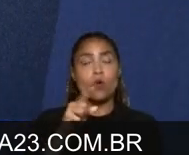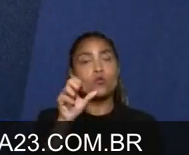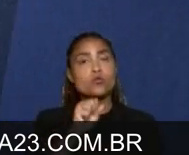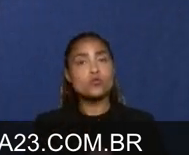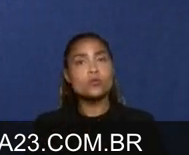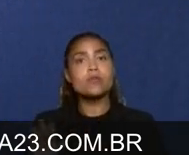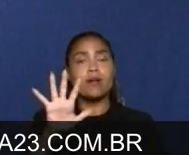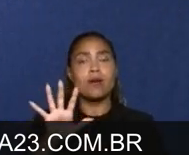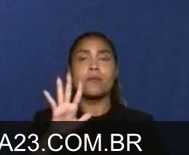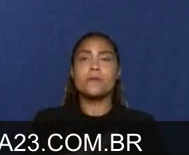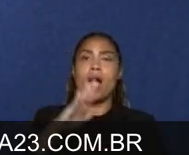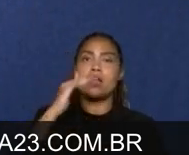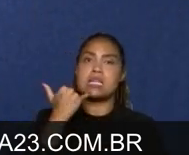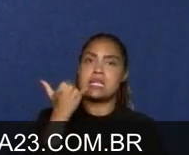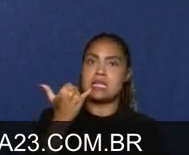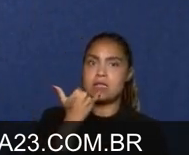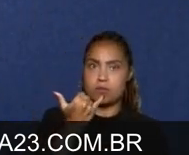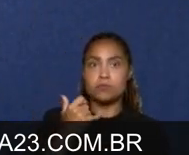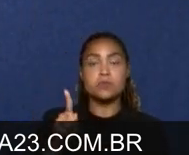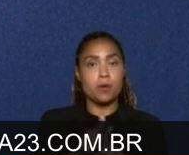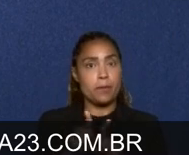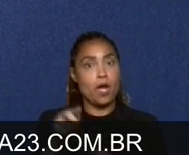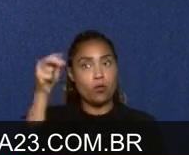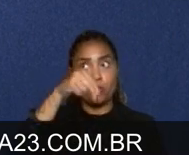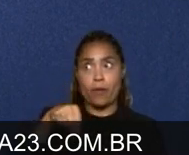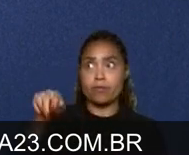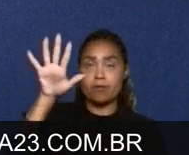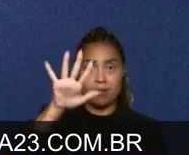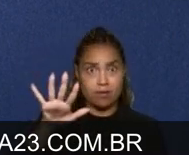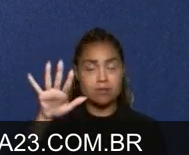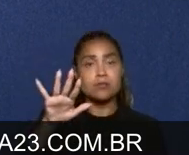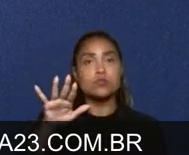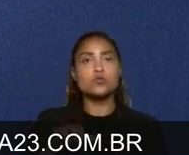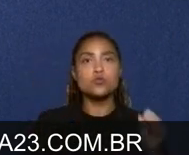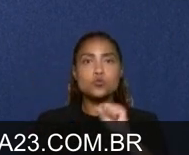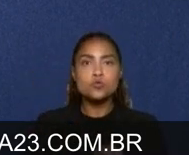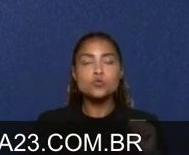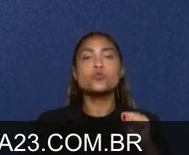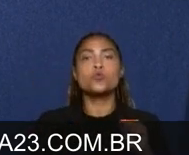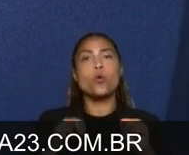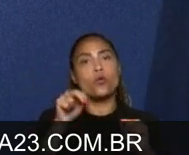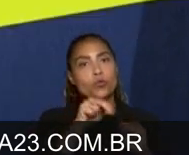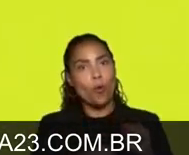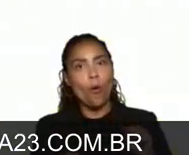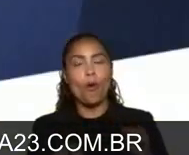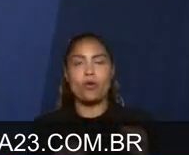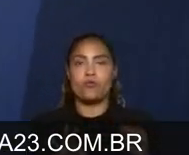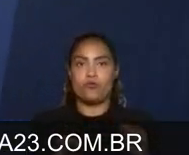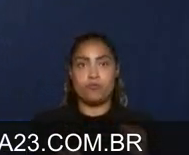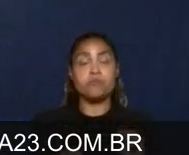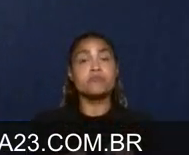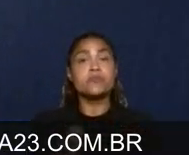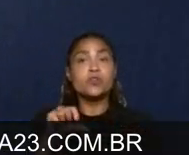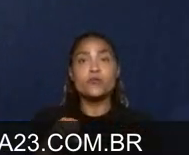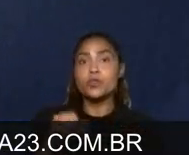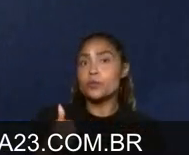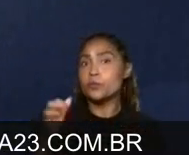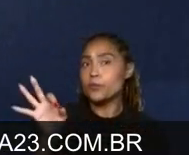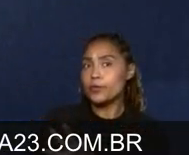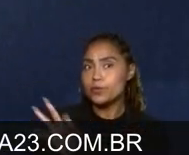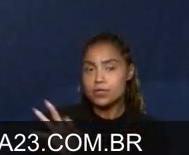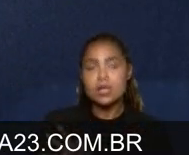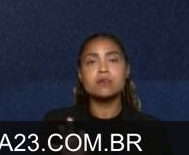mais ligações, seguido da região Nordeste, da Sul e da Norte e Centro-Oeste. 91%